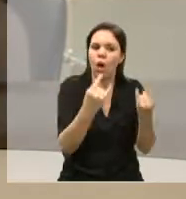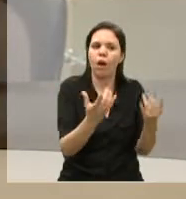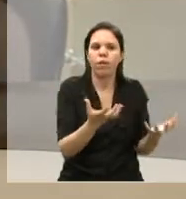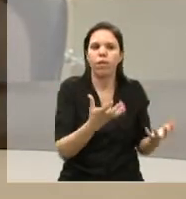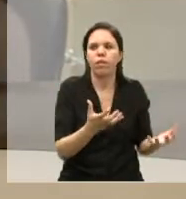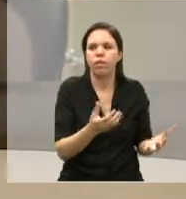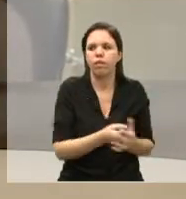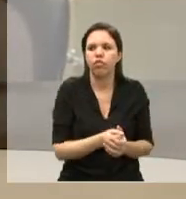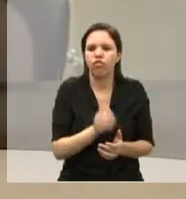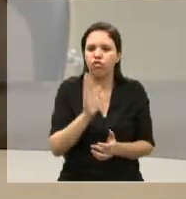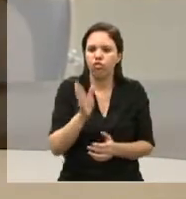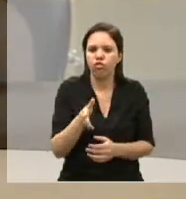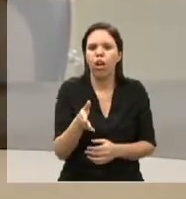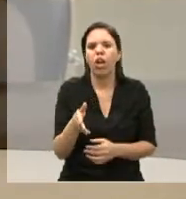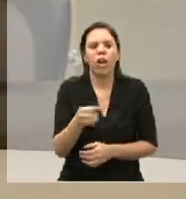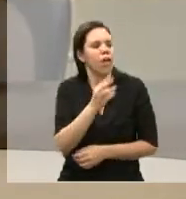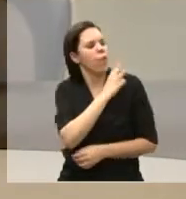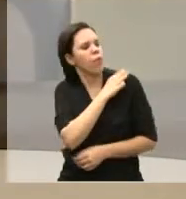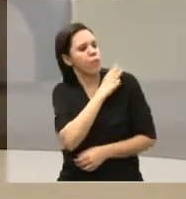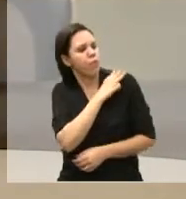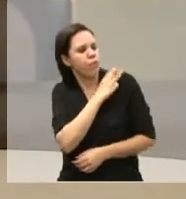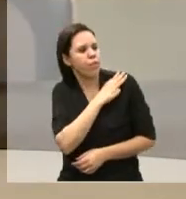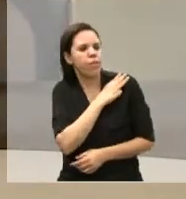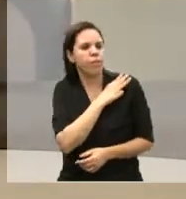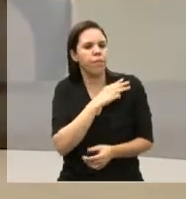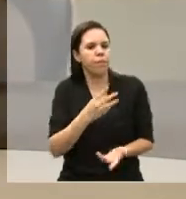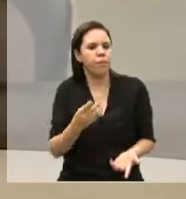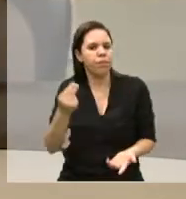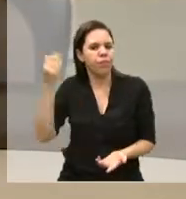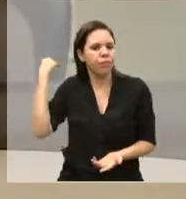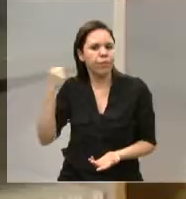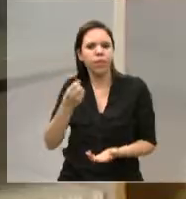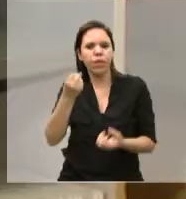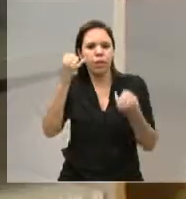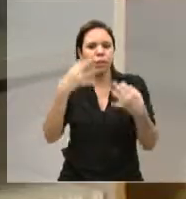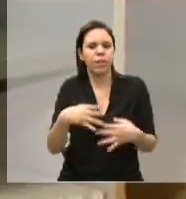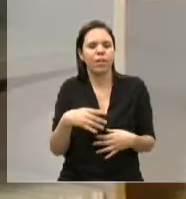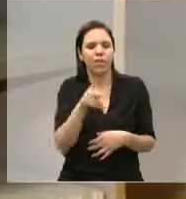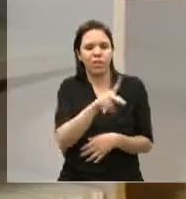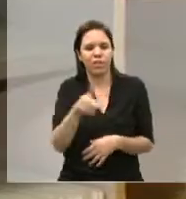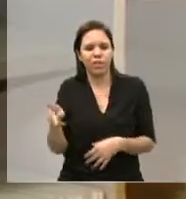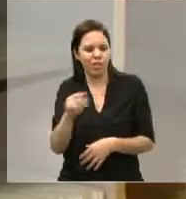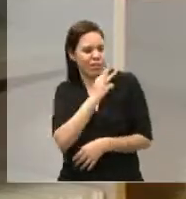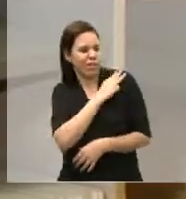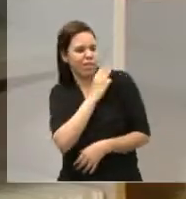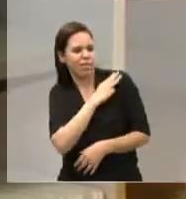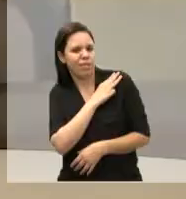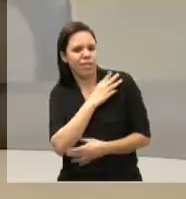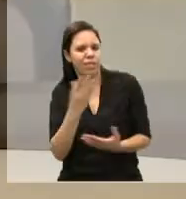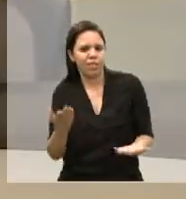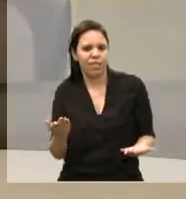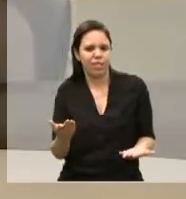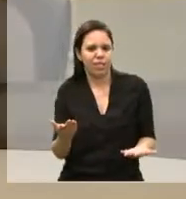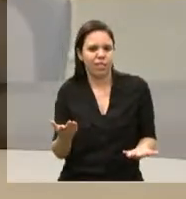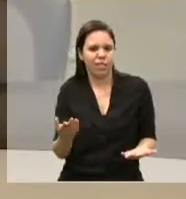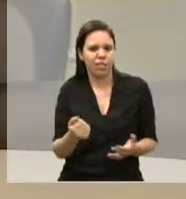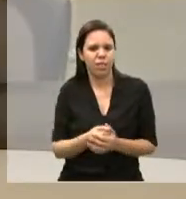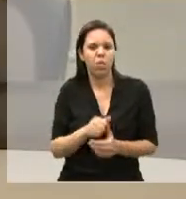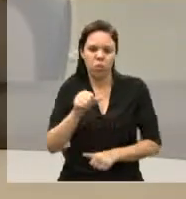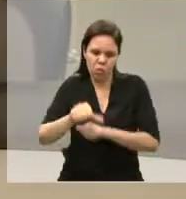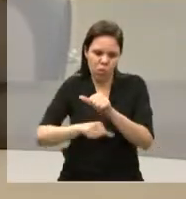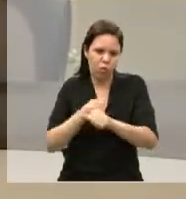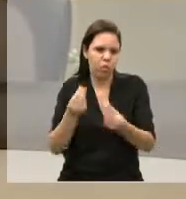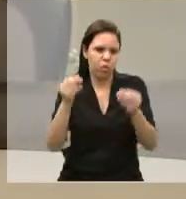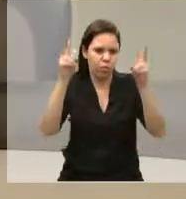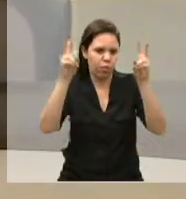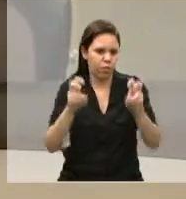já no colegial, no meu tempo se falava colegial, hoje como que chama, professora? Ensino médio. No ensino, muda muito. Muda muito.